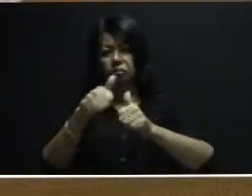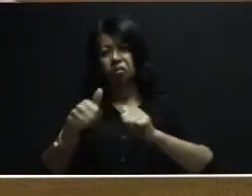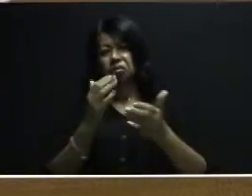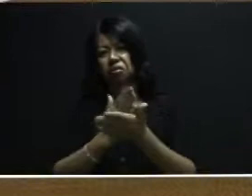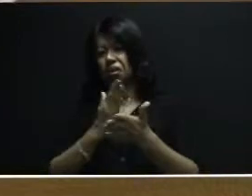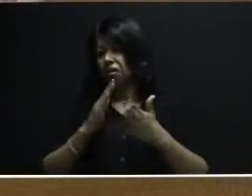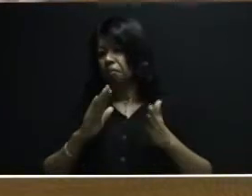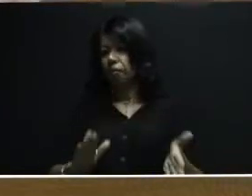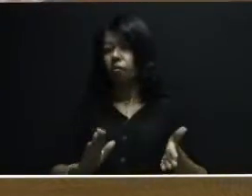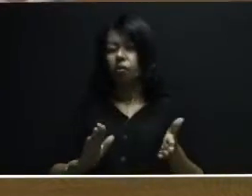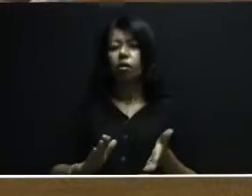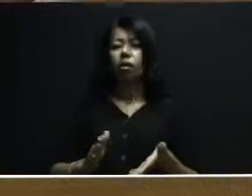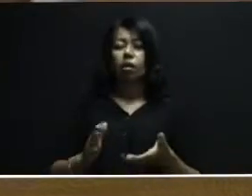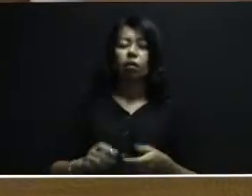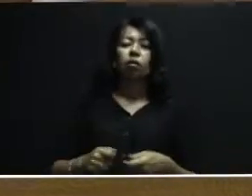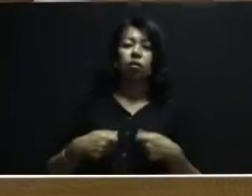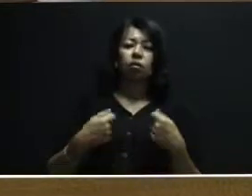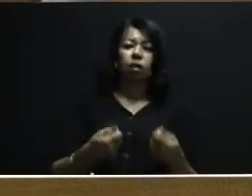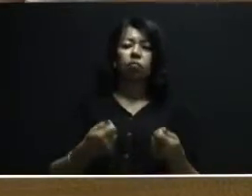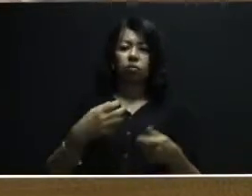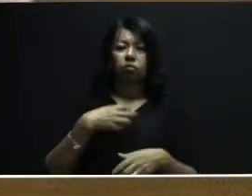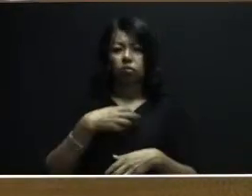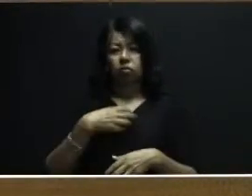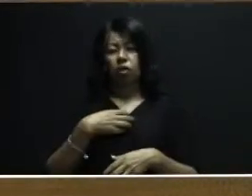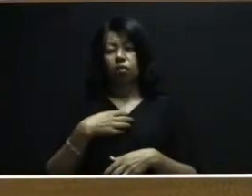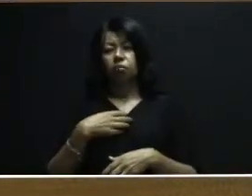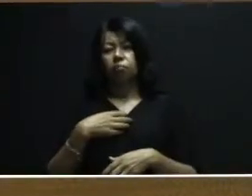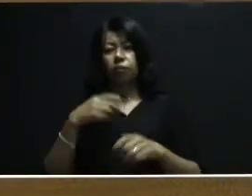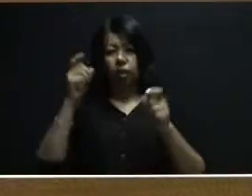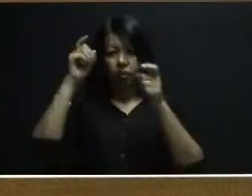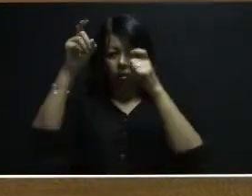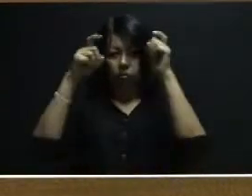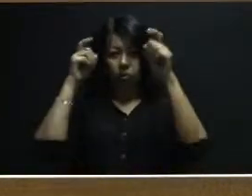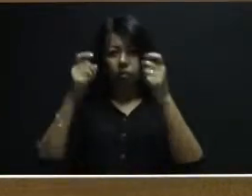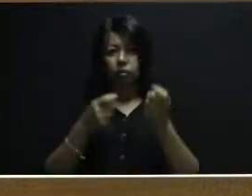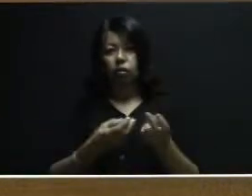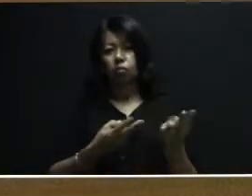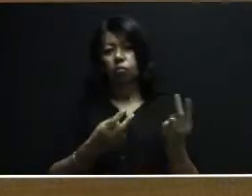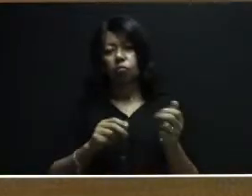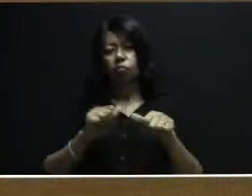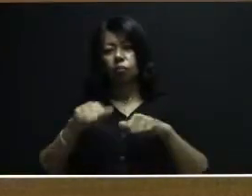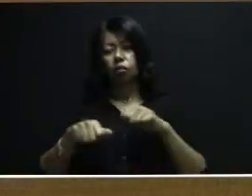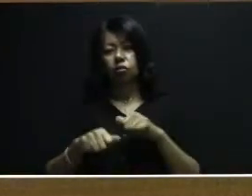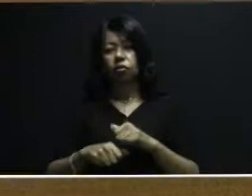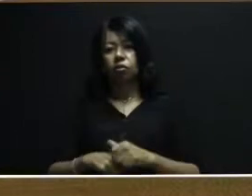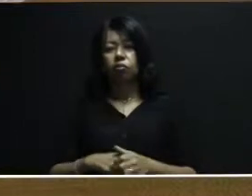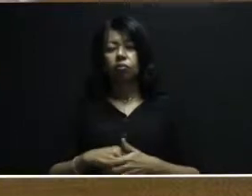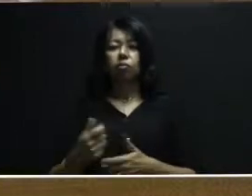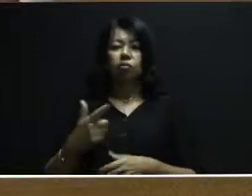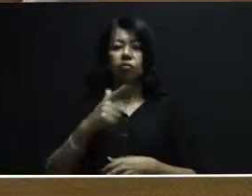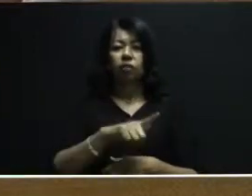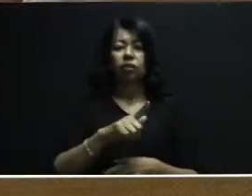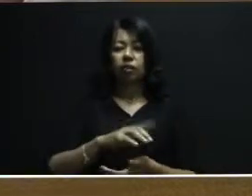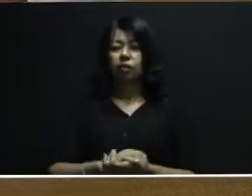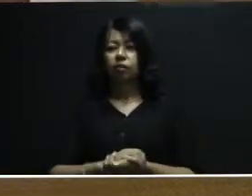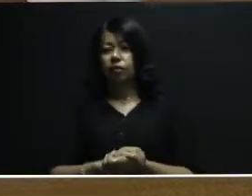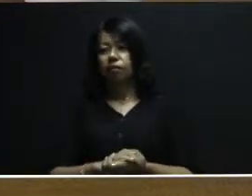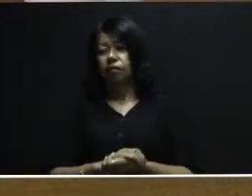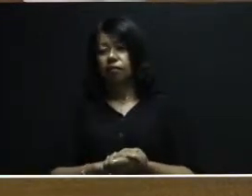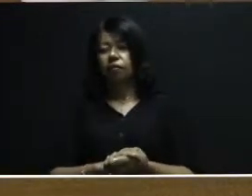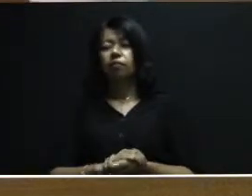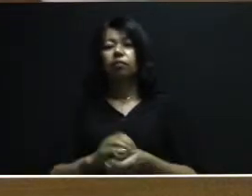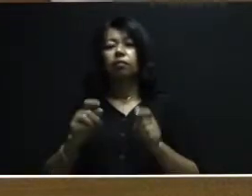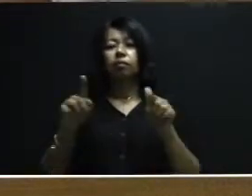que dava condições. A nossa preocupação, como formado em educação física, eu nunca fui aquele de ir para uma quadra